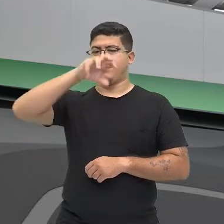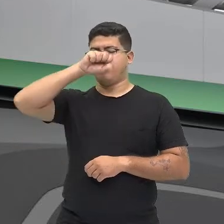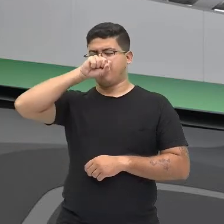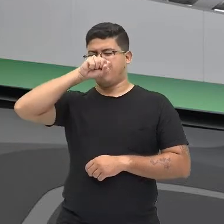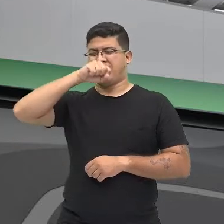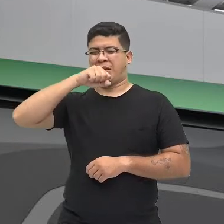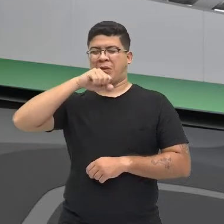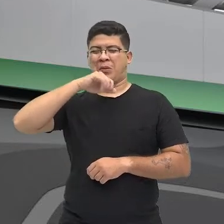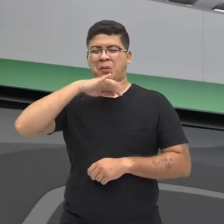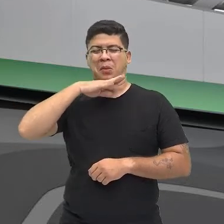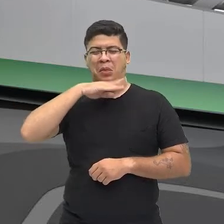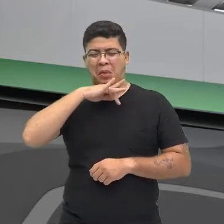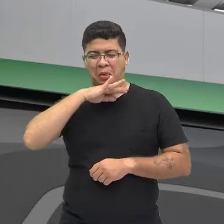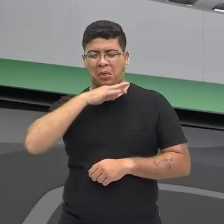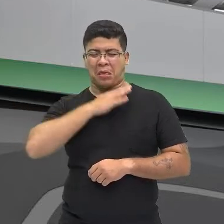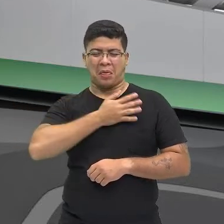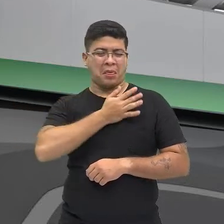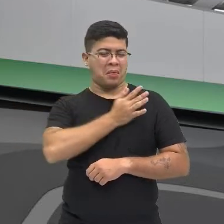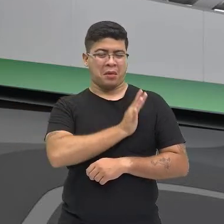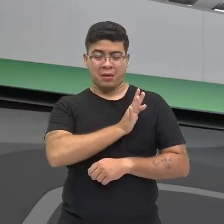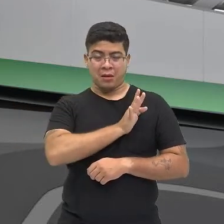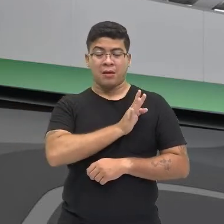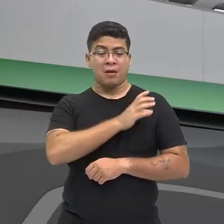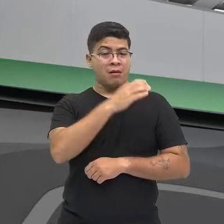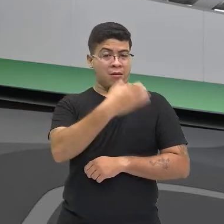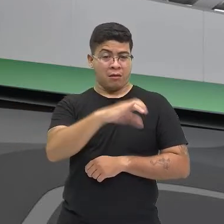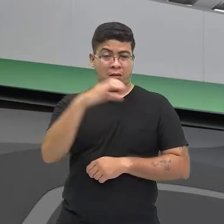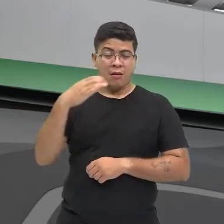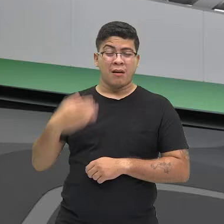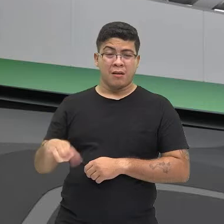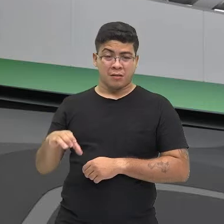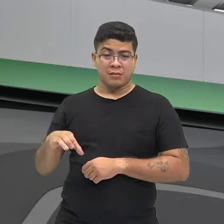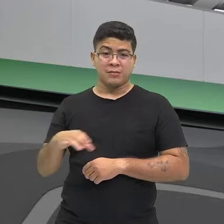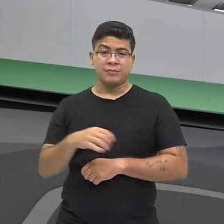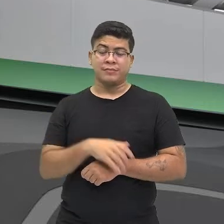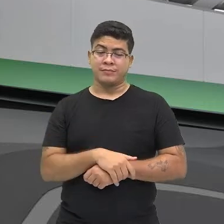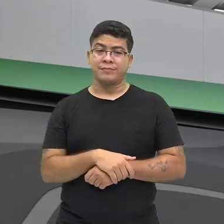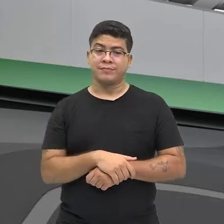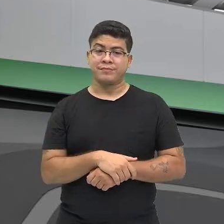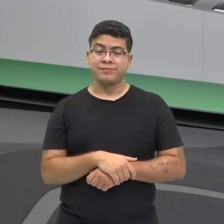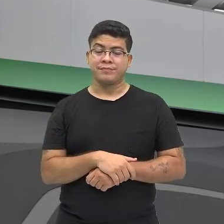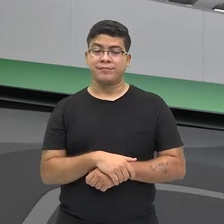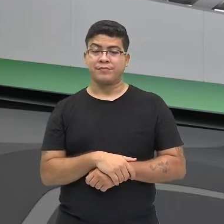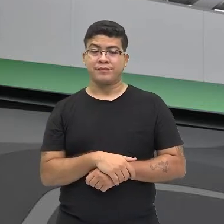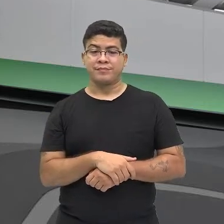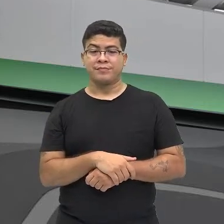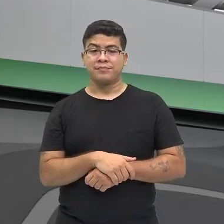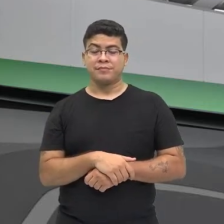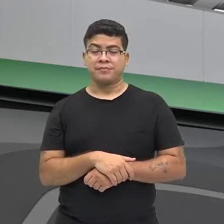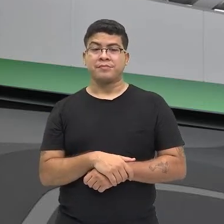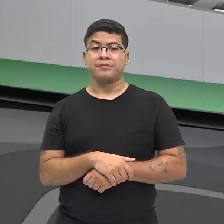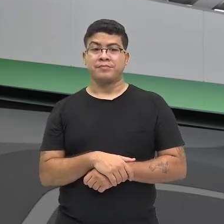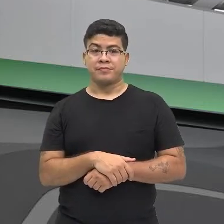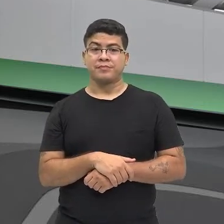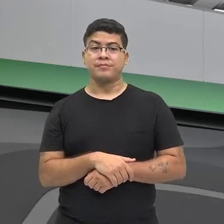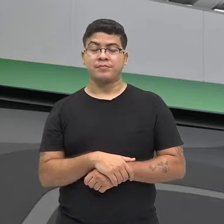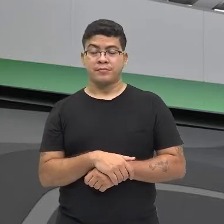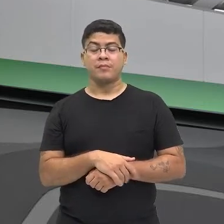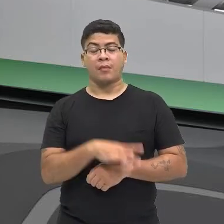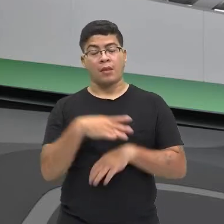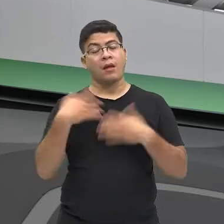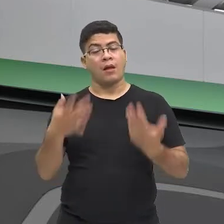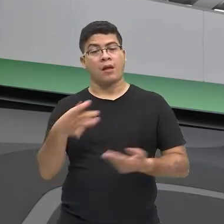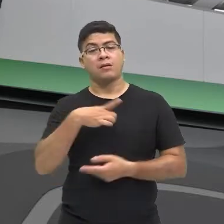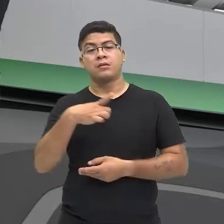ideia de como as aminas têm cheiros desagradáveis. Além disso, a gente consegue